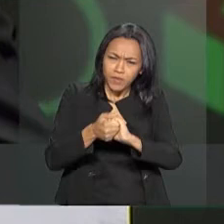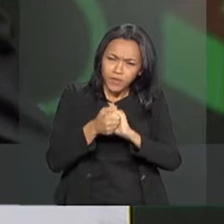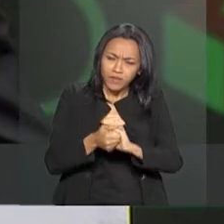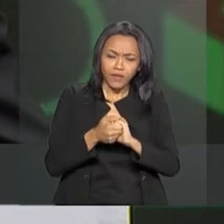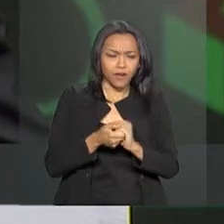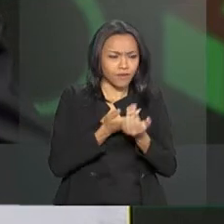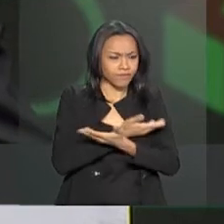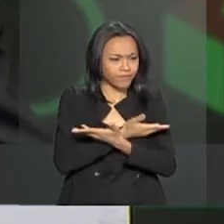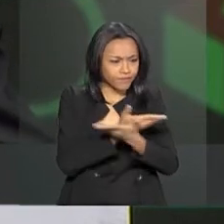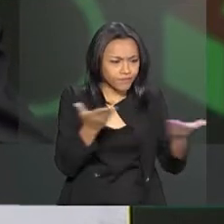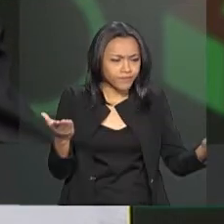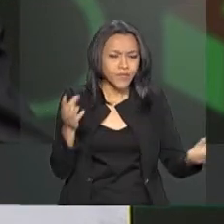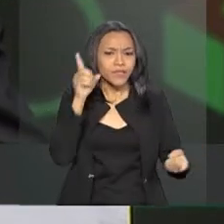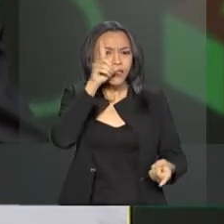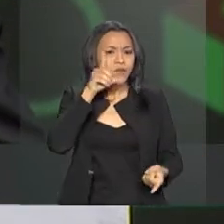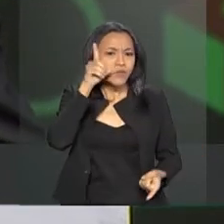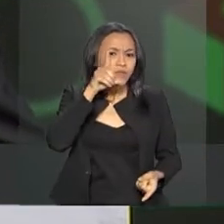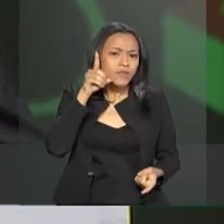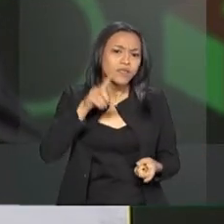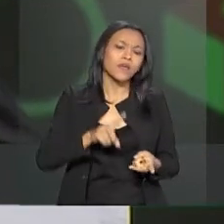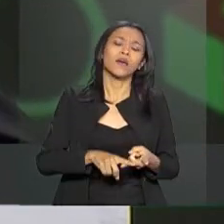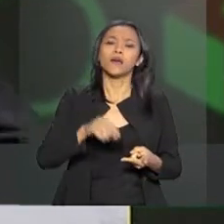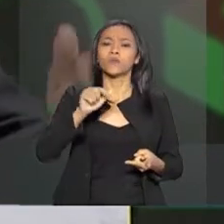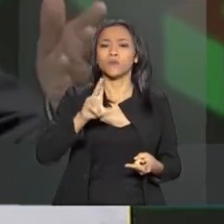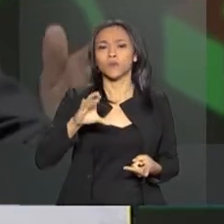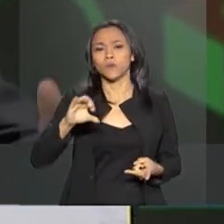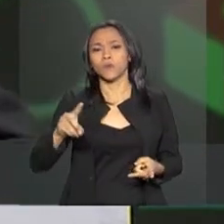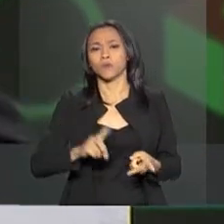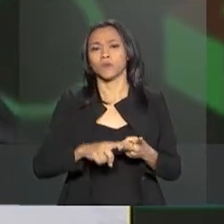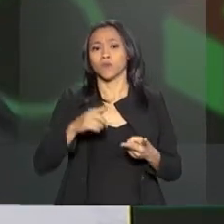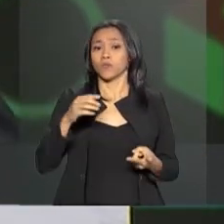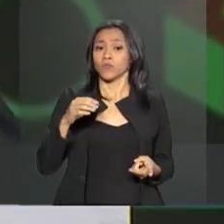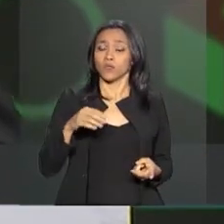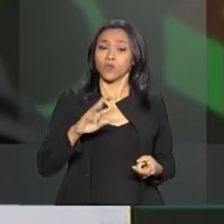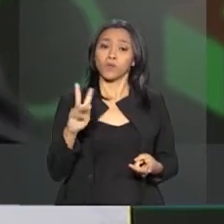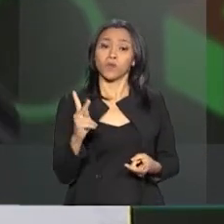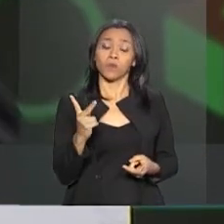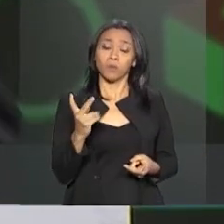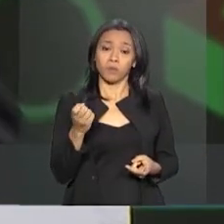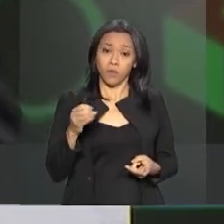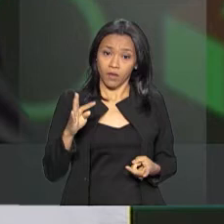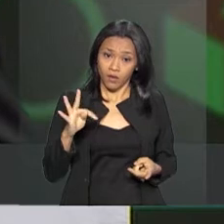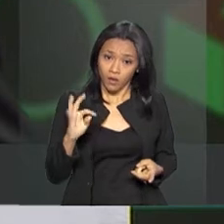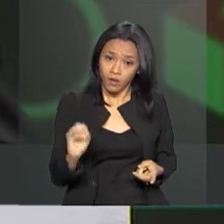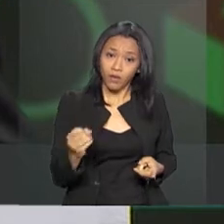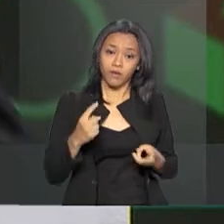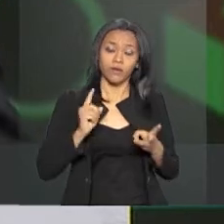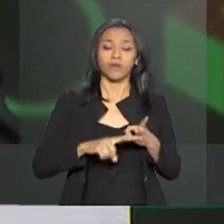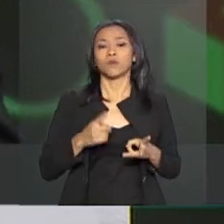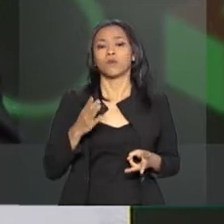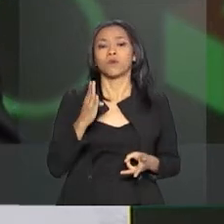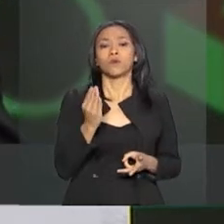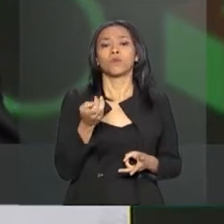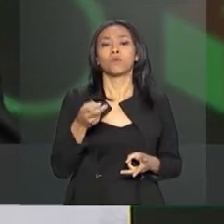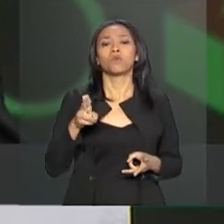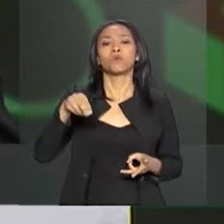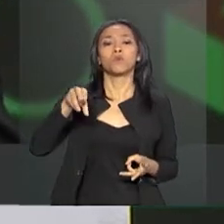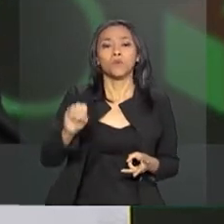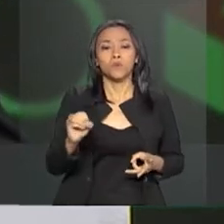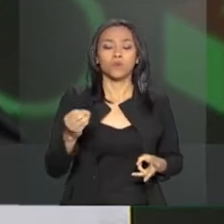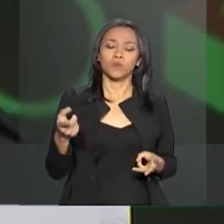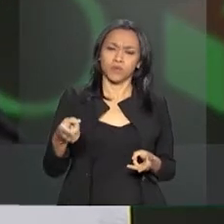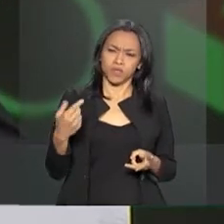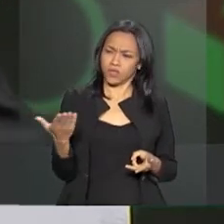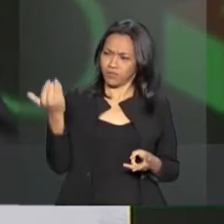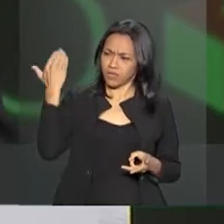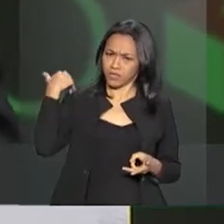deputados, o Evandro Gúcio, o Arnaldo Jardim, o Beto Mansur, o Bruno Araújo, que esteve uma